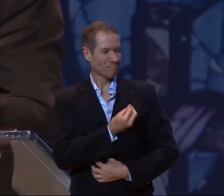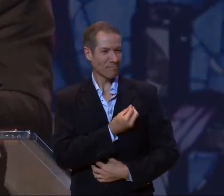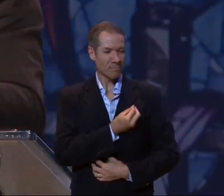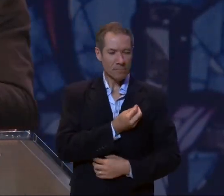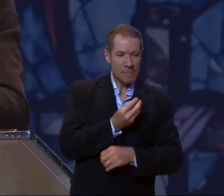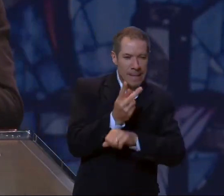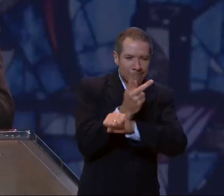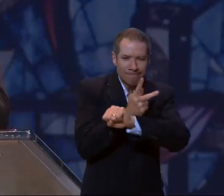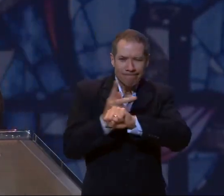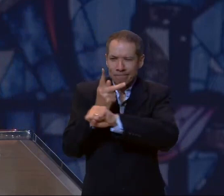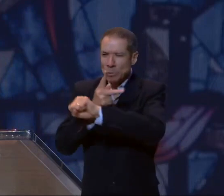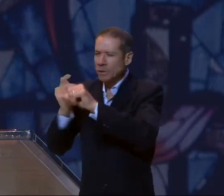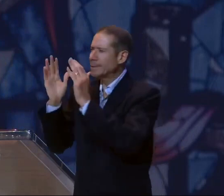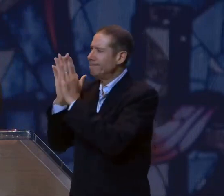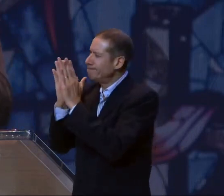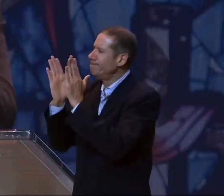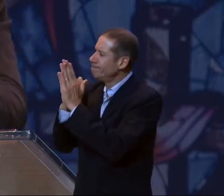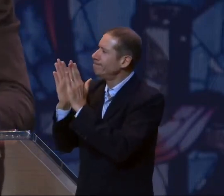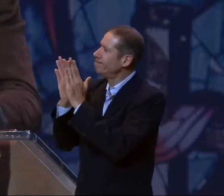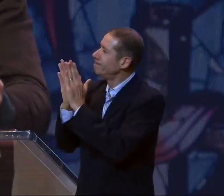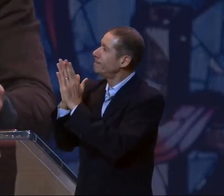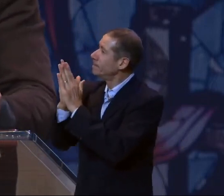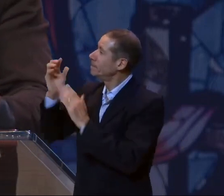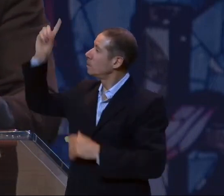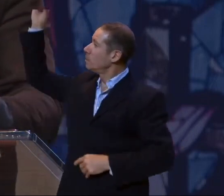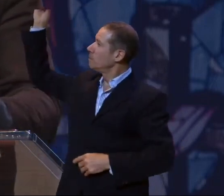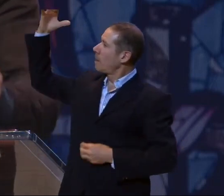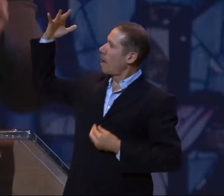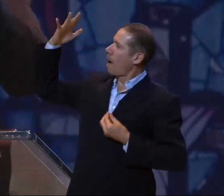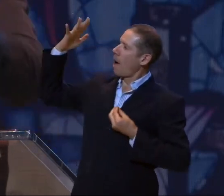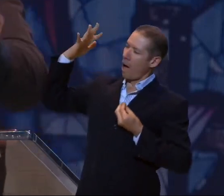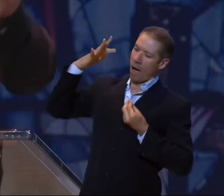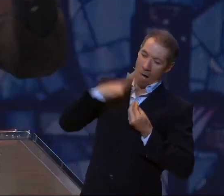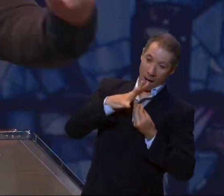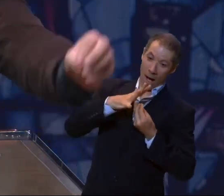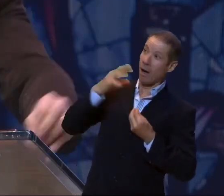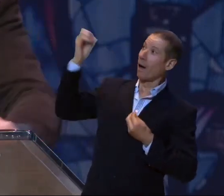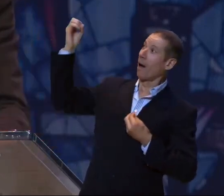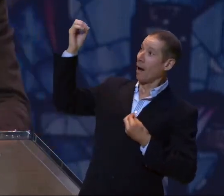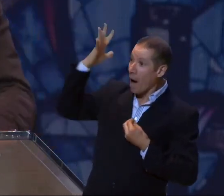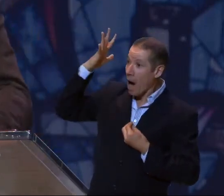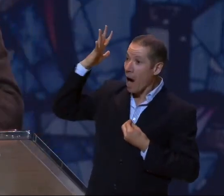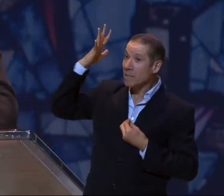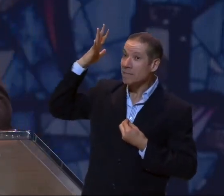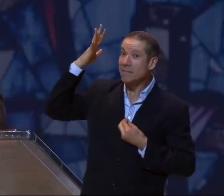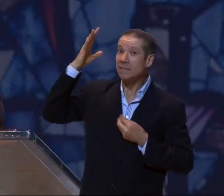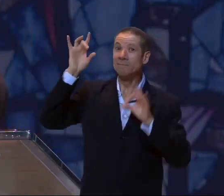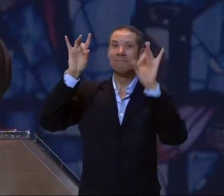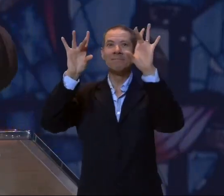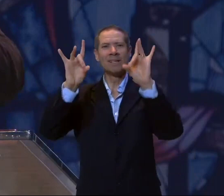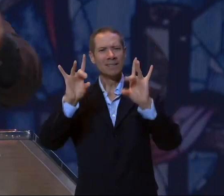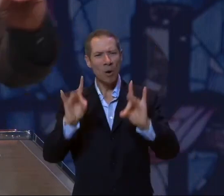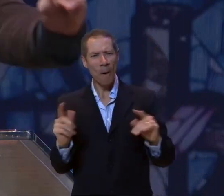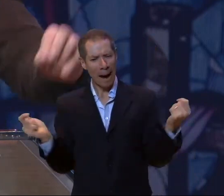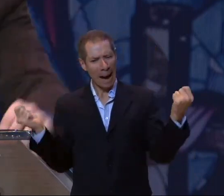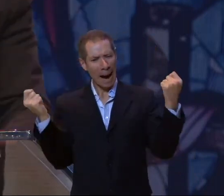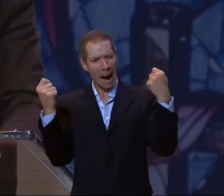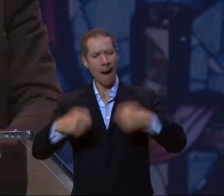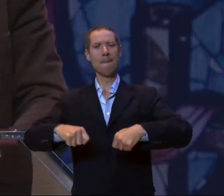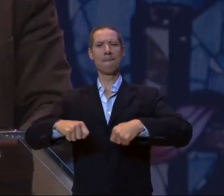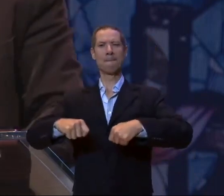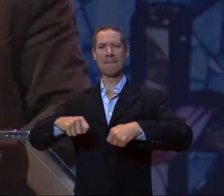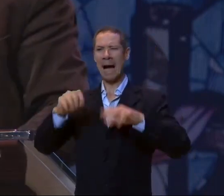nessa busca, ou nesse derramar de Deus, por uma graça especial, por uma